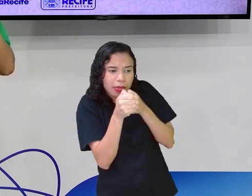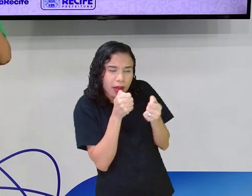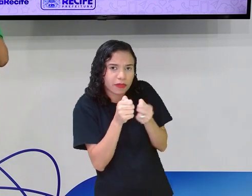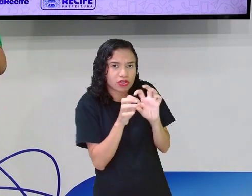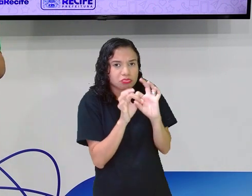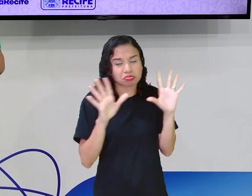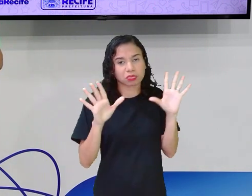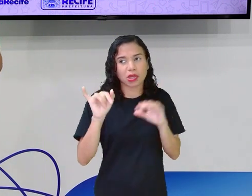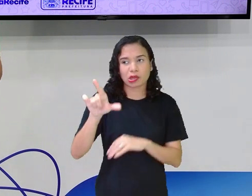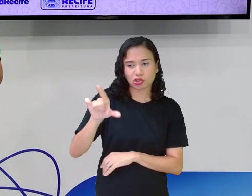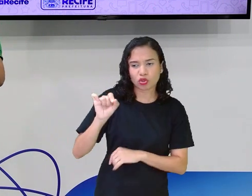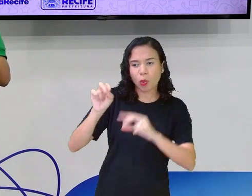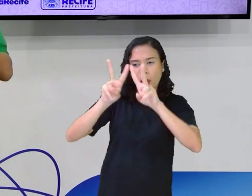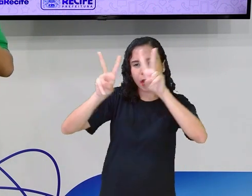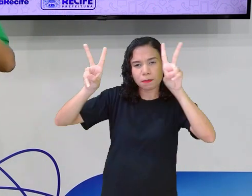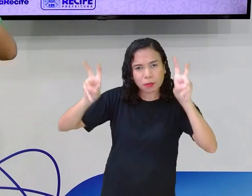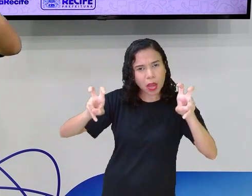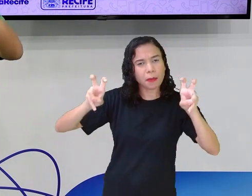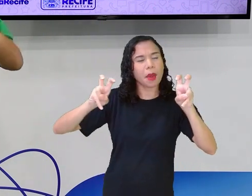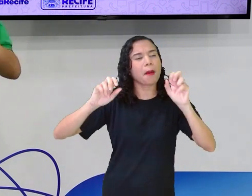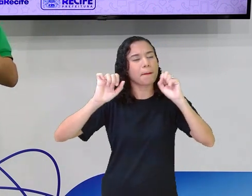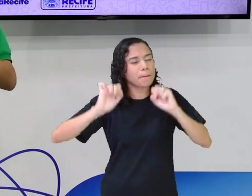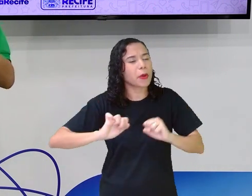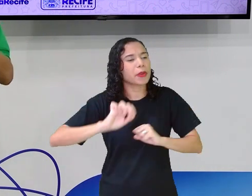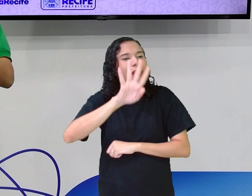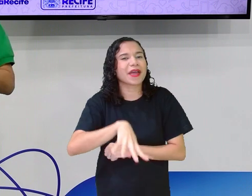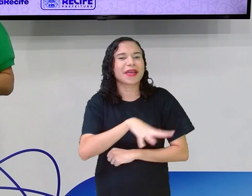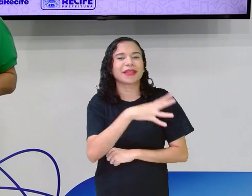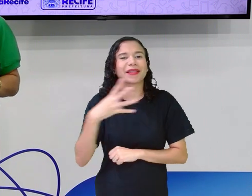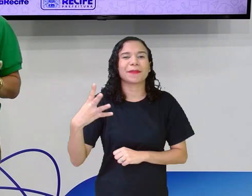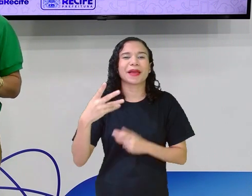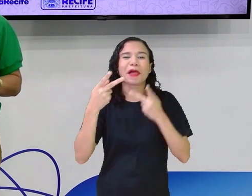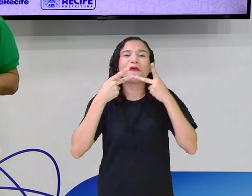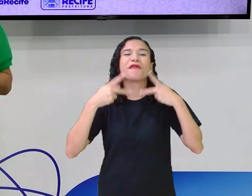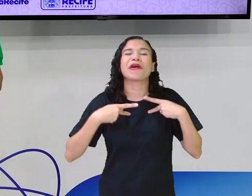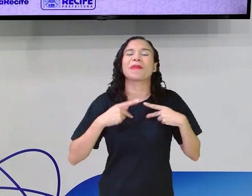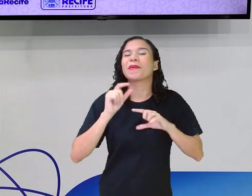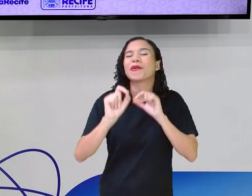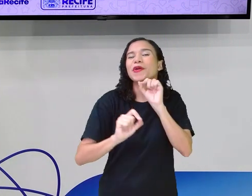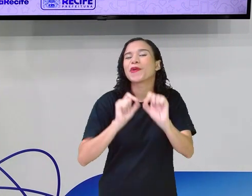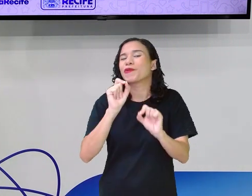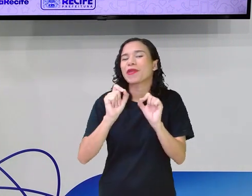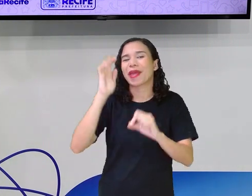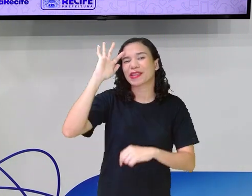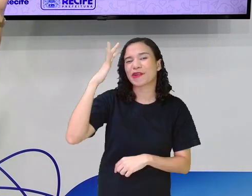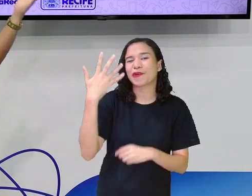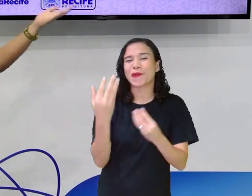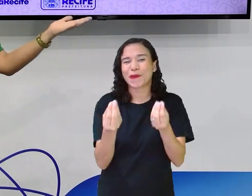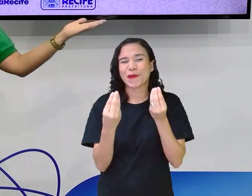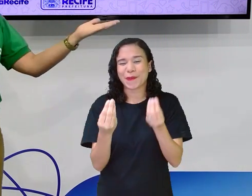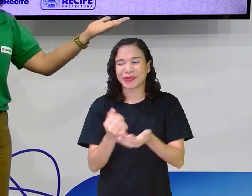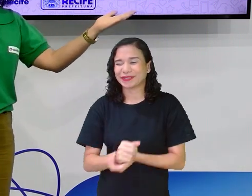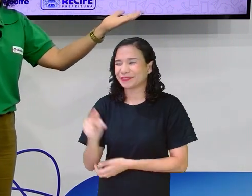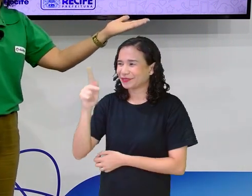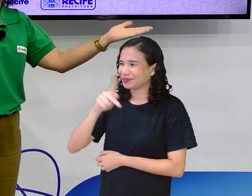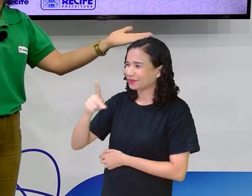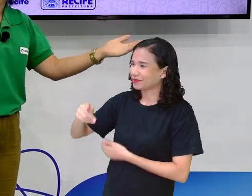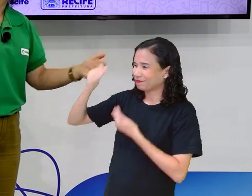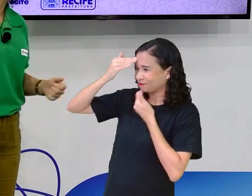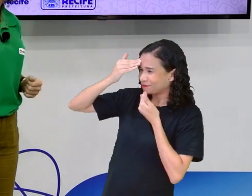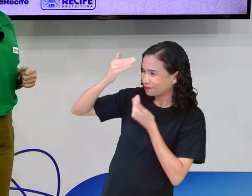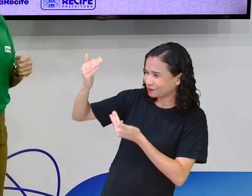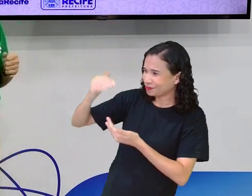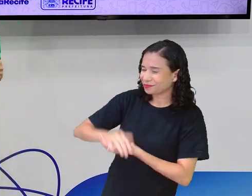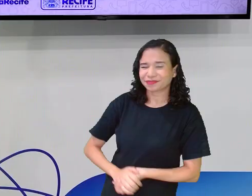queira. Escolhe um tema, monta a tua tabela e depois diz para mim como foi que você fez isso. Professora Abigail, muito